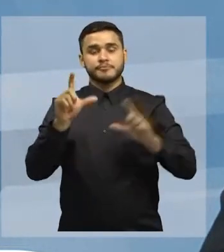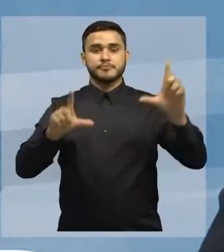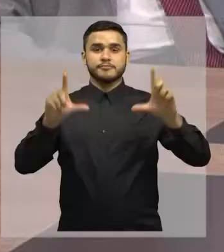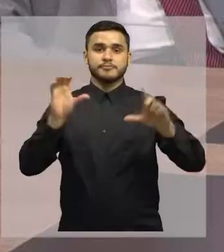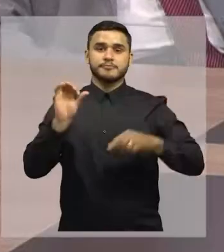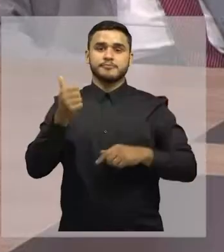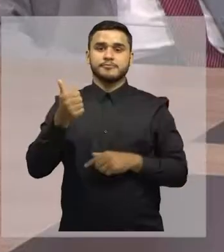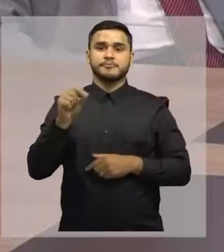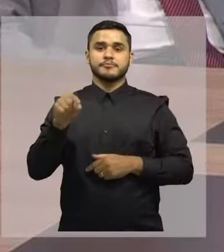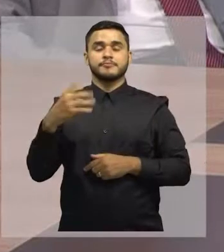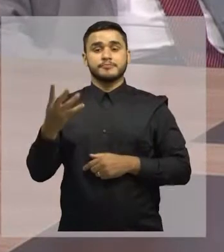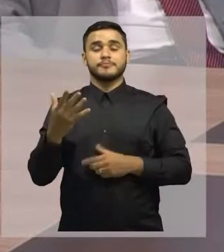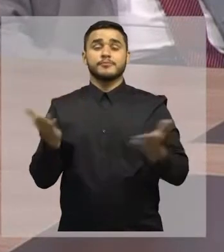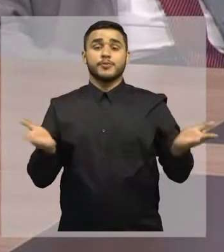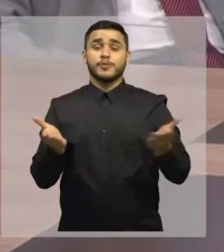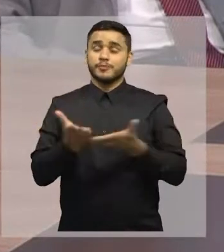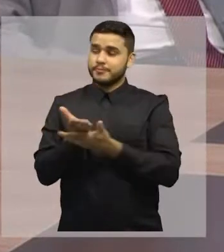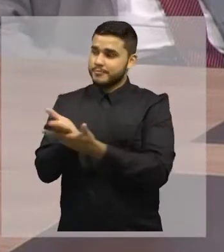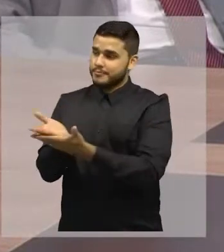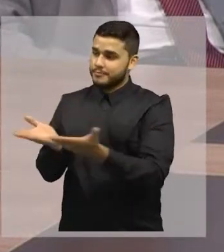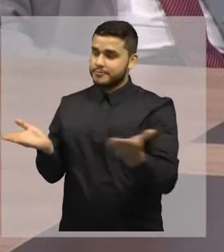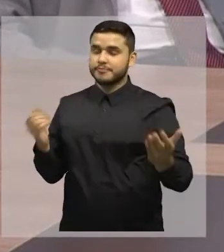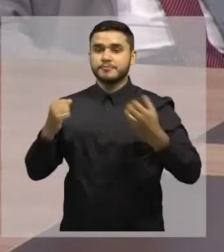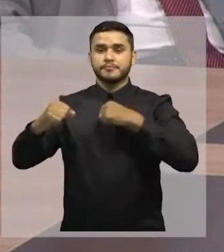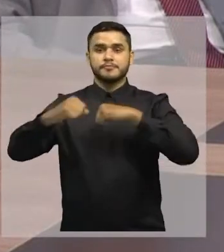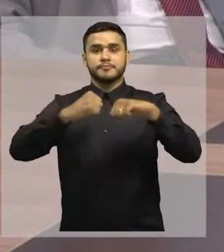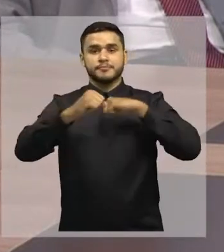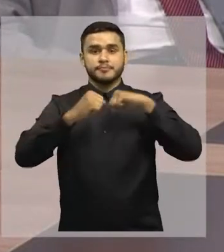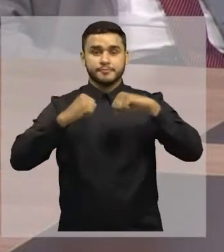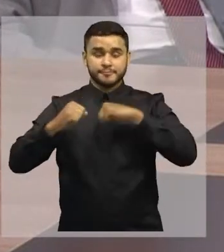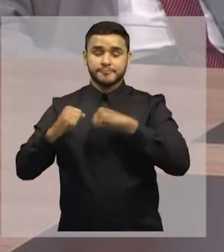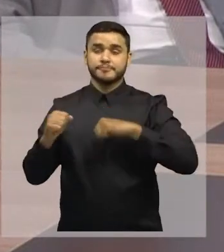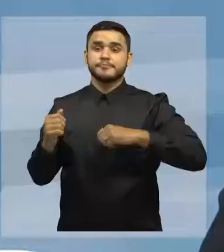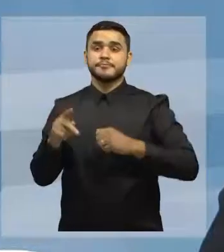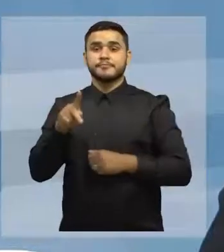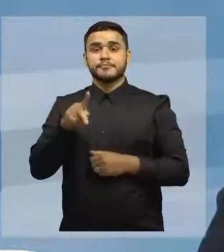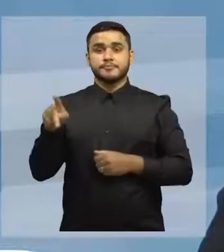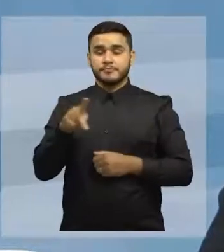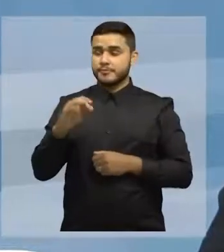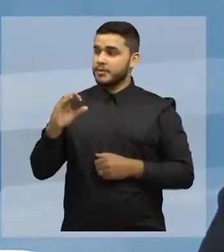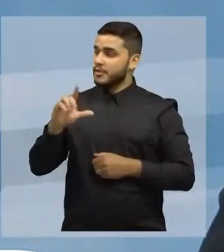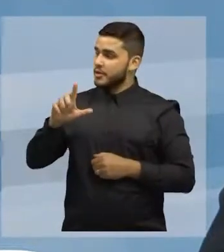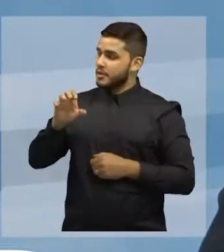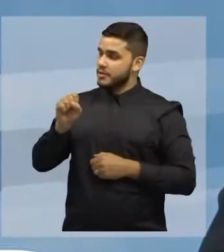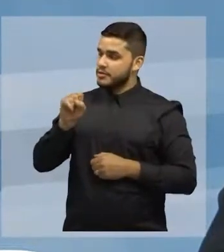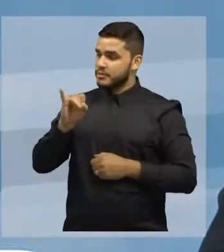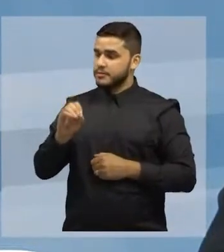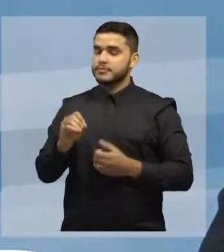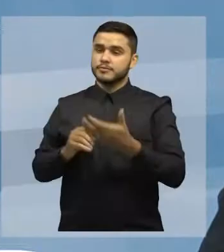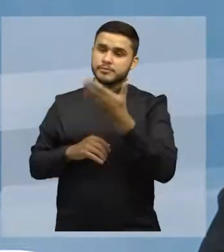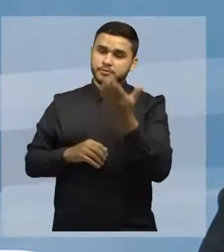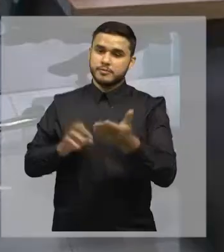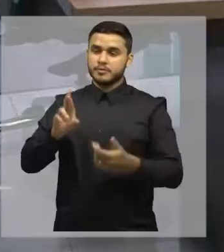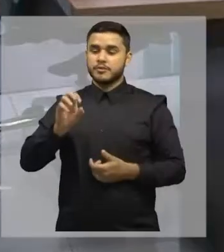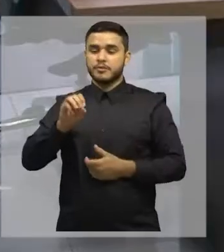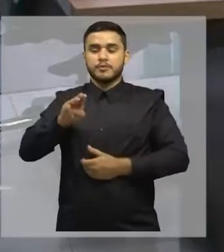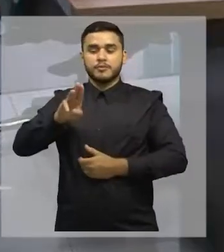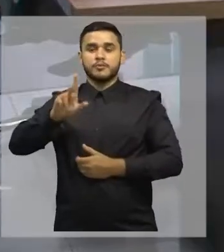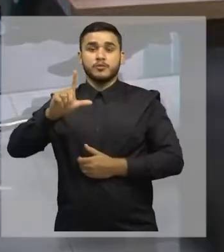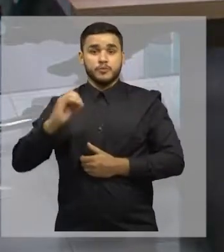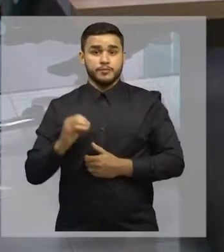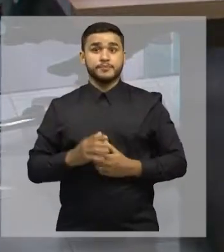participações dos nossos professores debatedores, Clésio Arruda e Rômulo Leitão. Nesse último bloco, vamos colocar aqui para